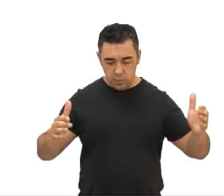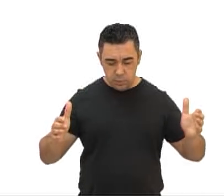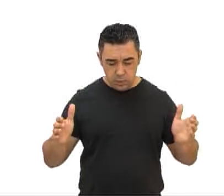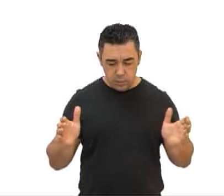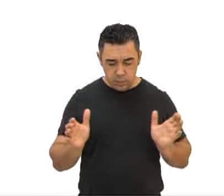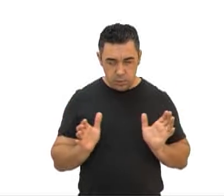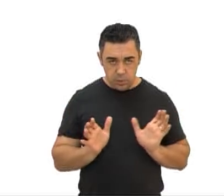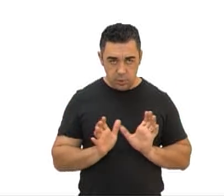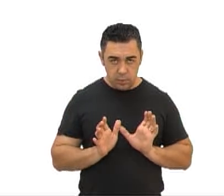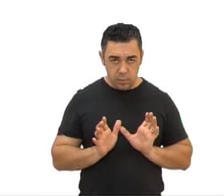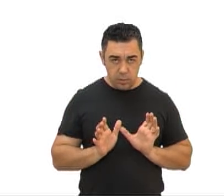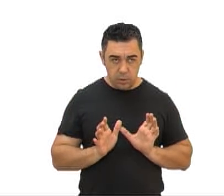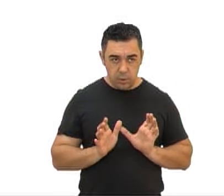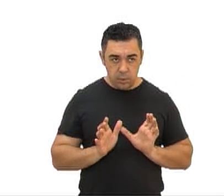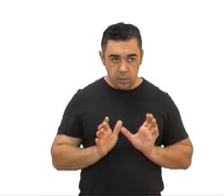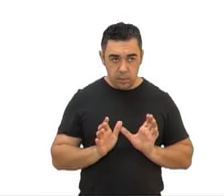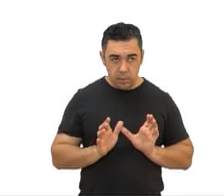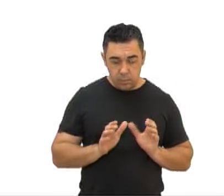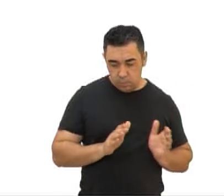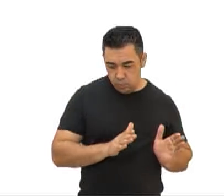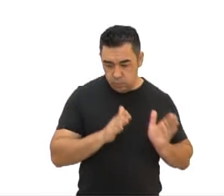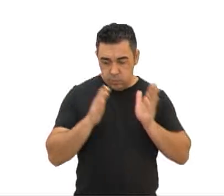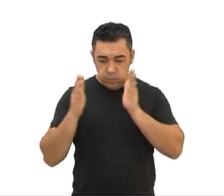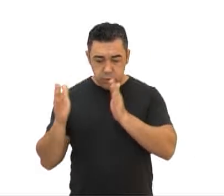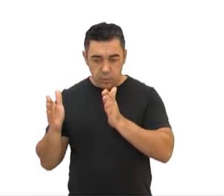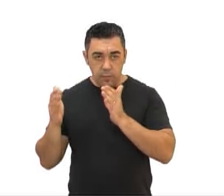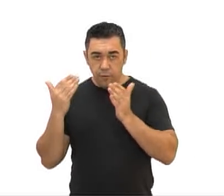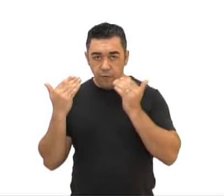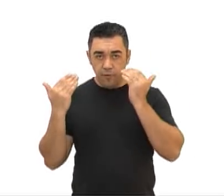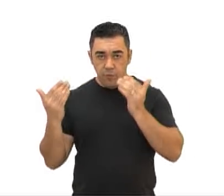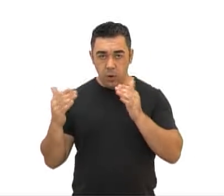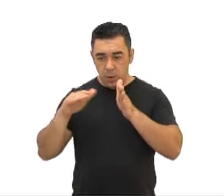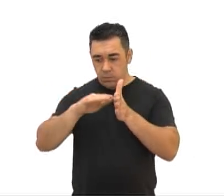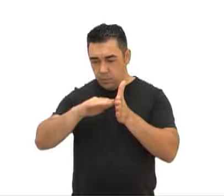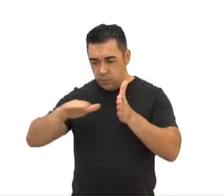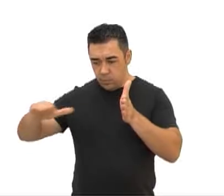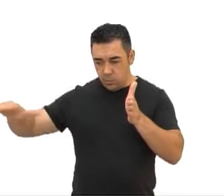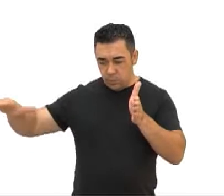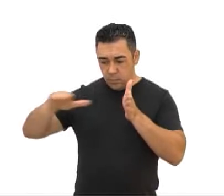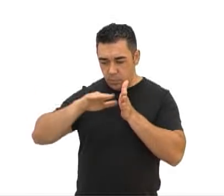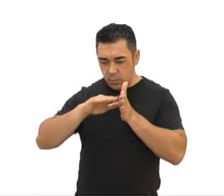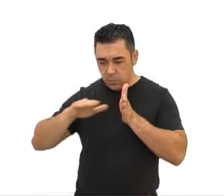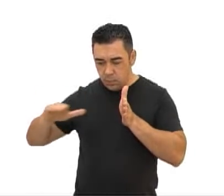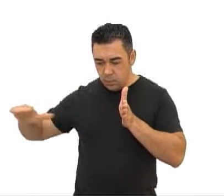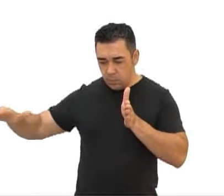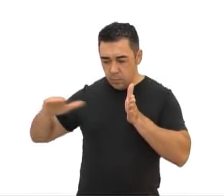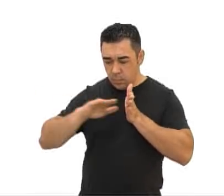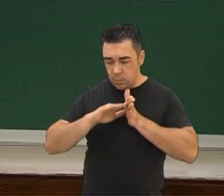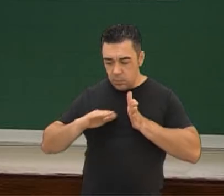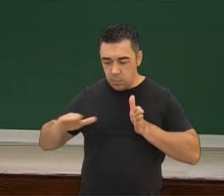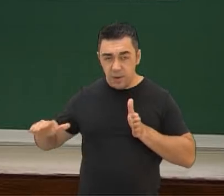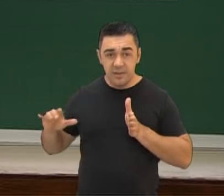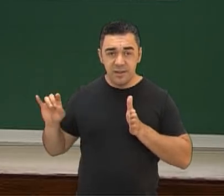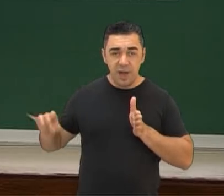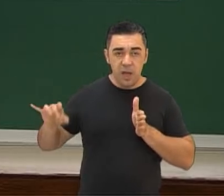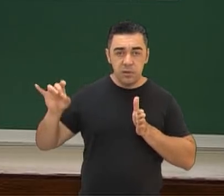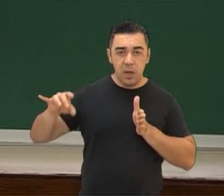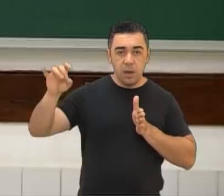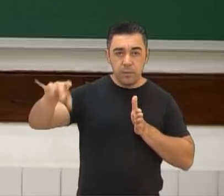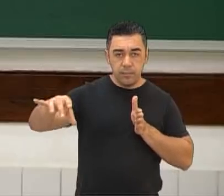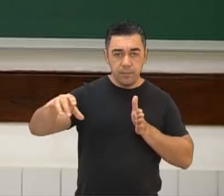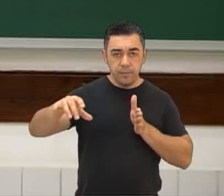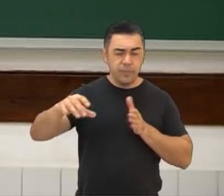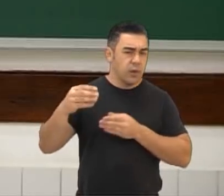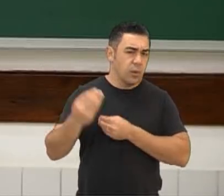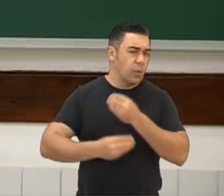de todas as casas e na parte de fora do faxinal nós vamos ter as lavouras de cada família. Mas como é que